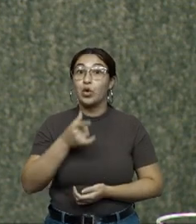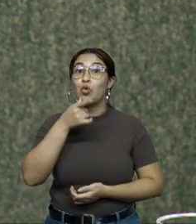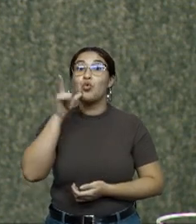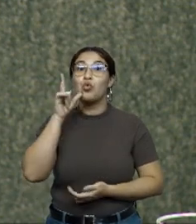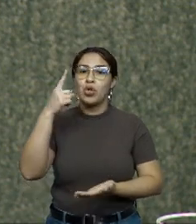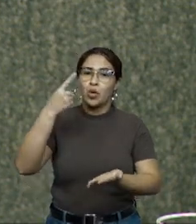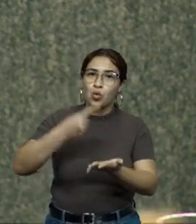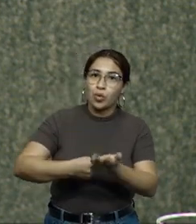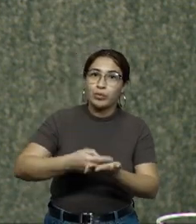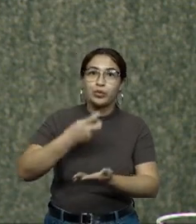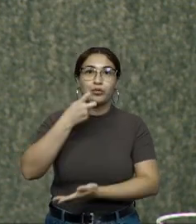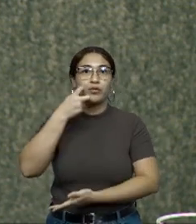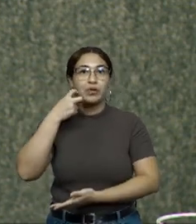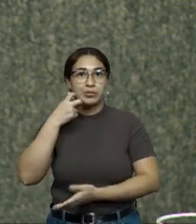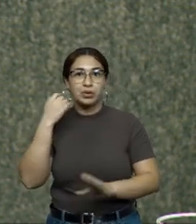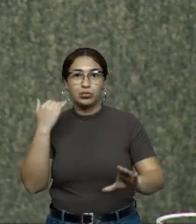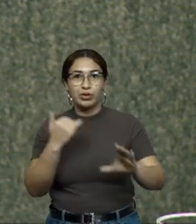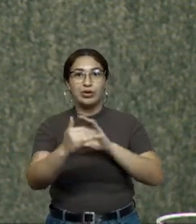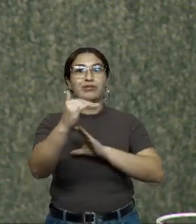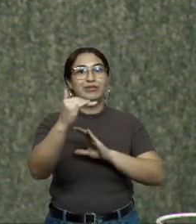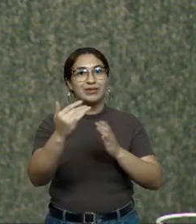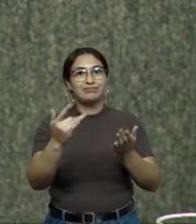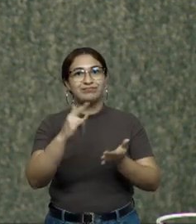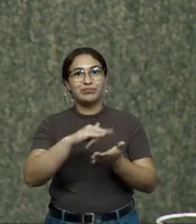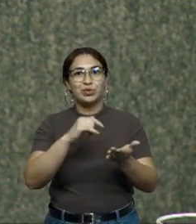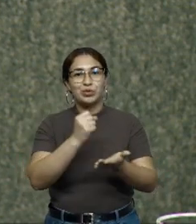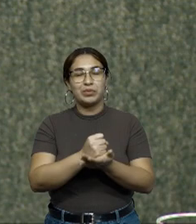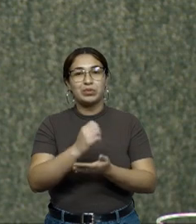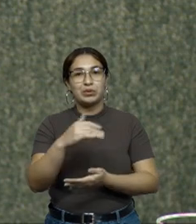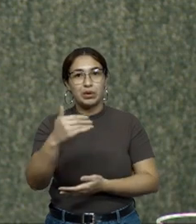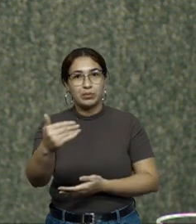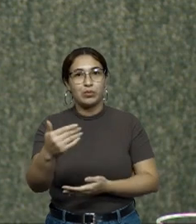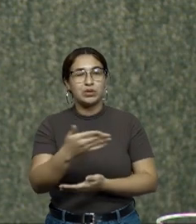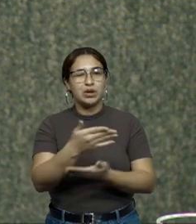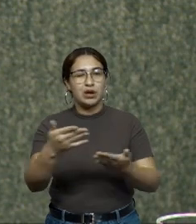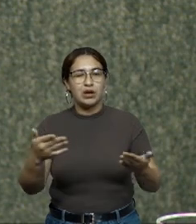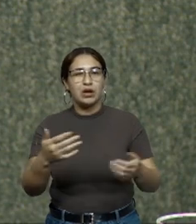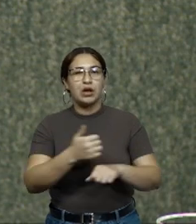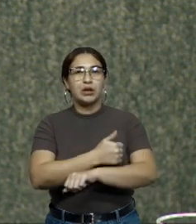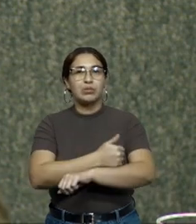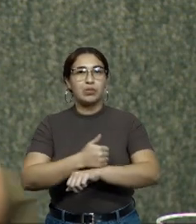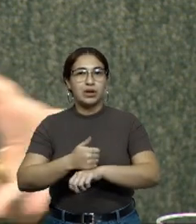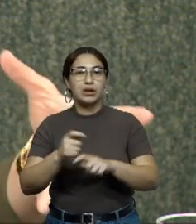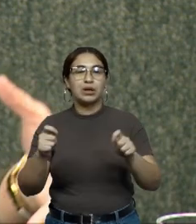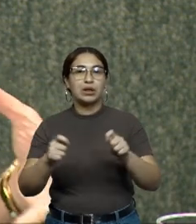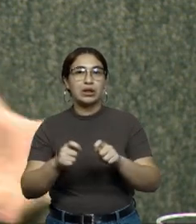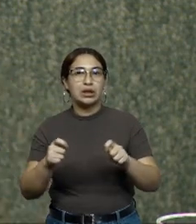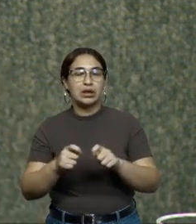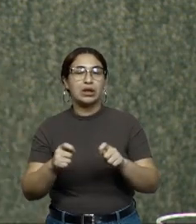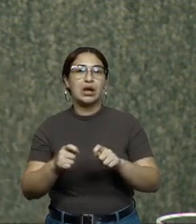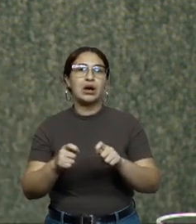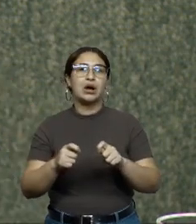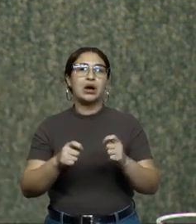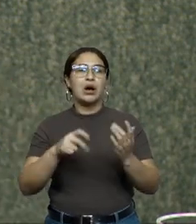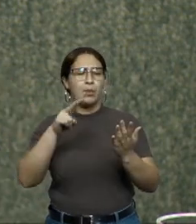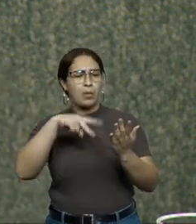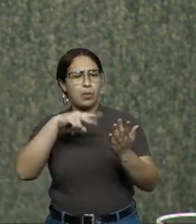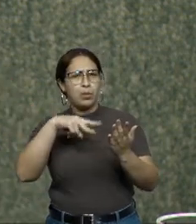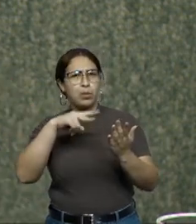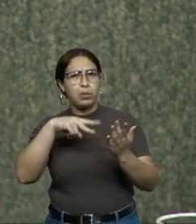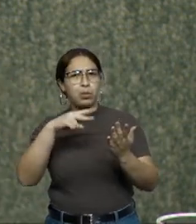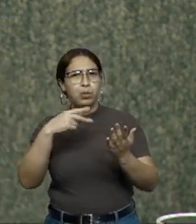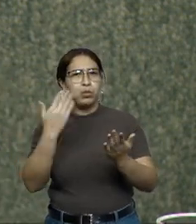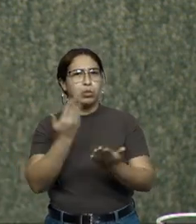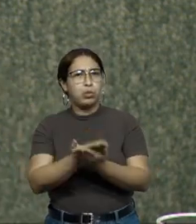Luiz Fernando que mandaremos esse documento a promotoria da moralidade para que pudesse se debruçar sobre essa